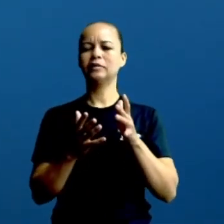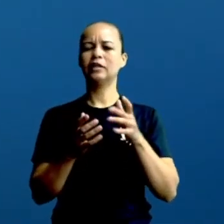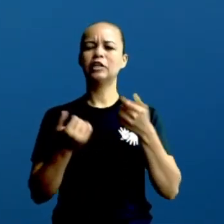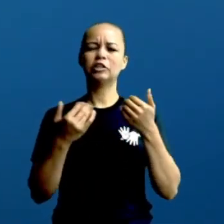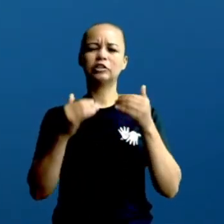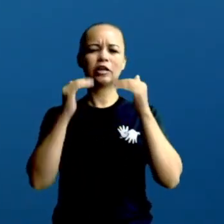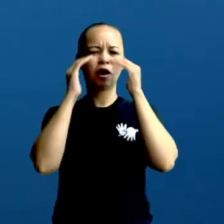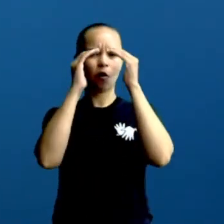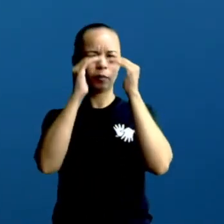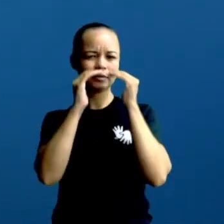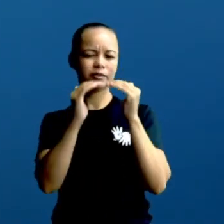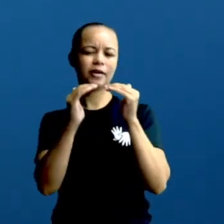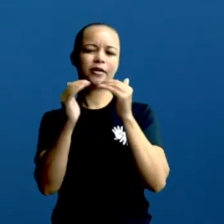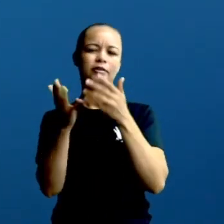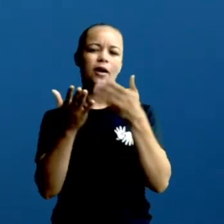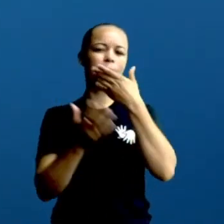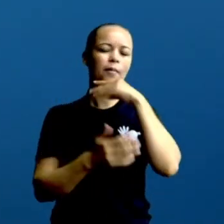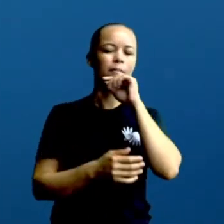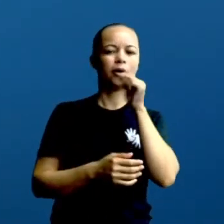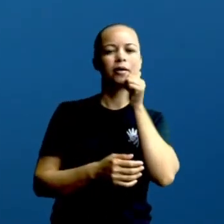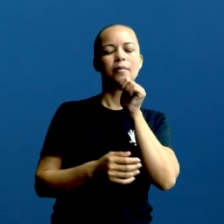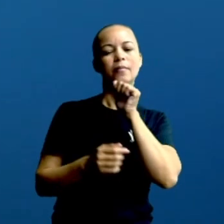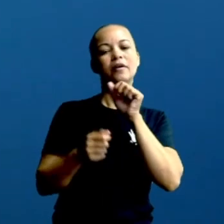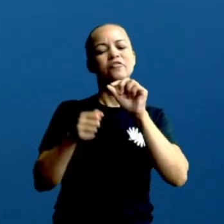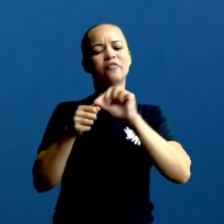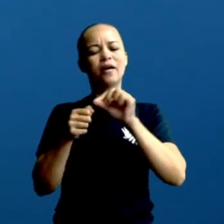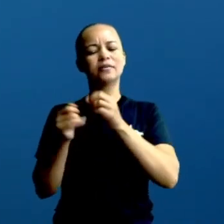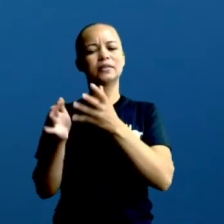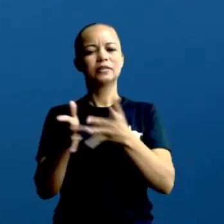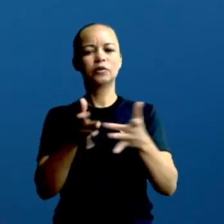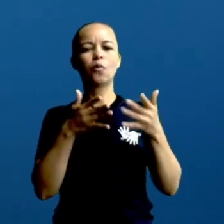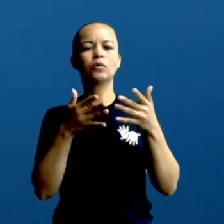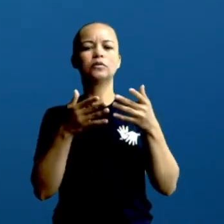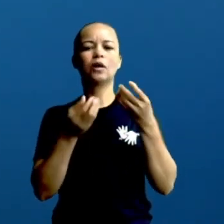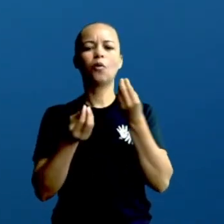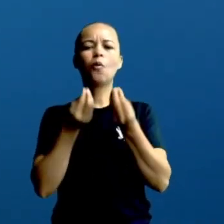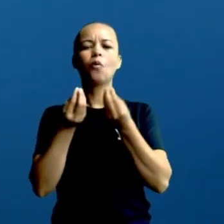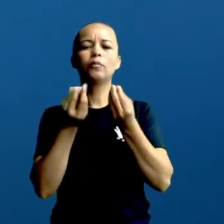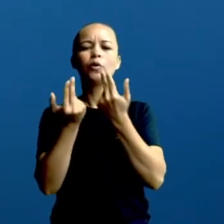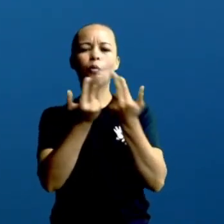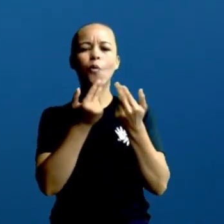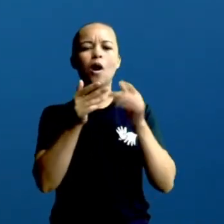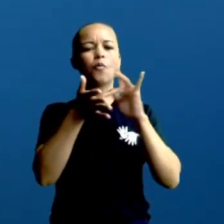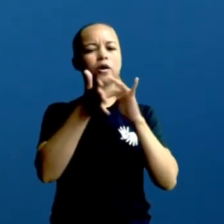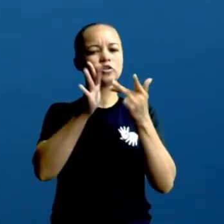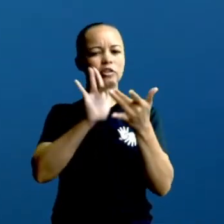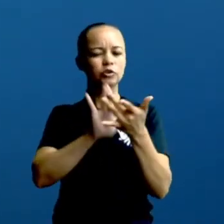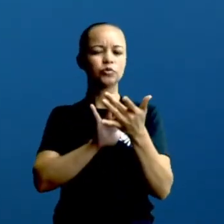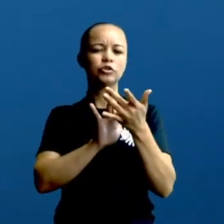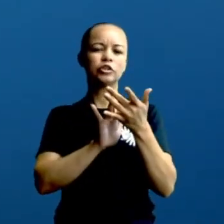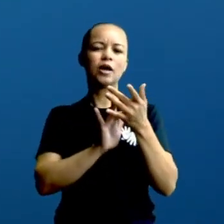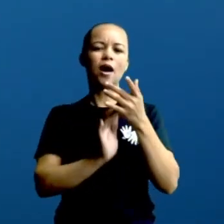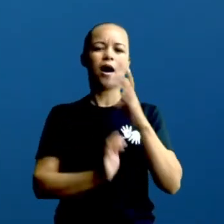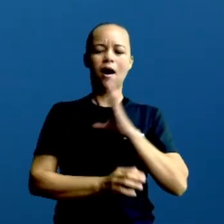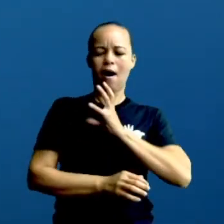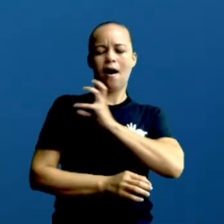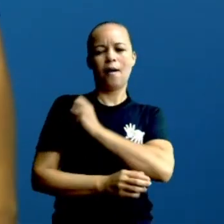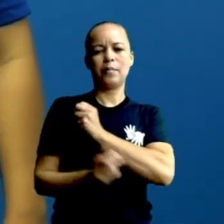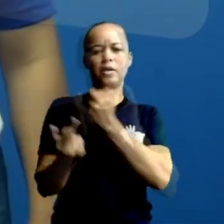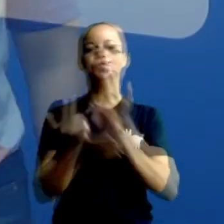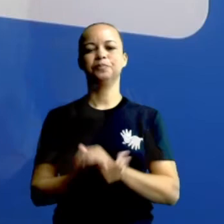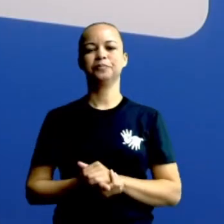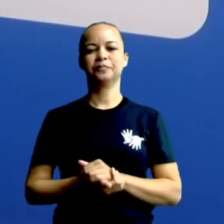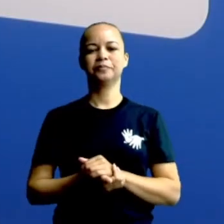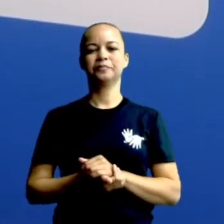seja obediência a Cristo passa as coisas como ele fez exame como ele amor Tá certo